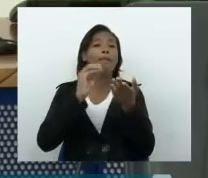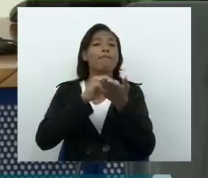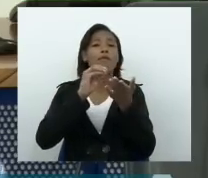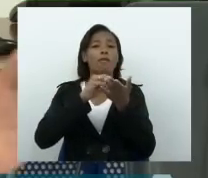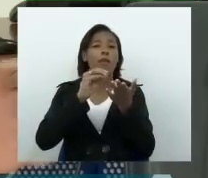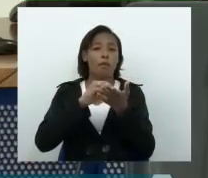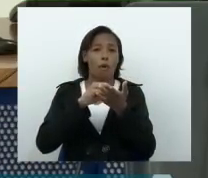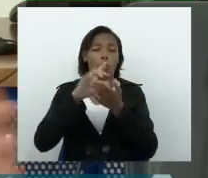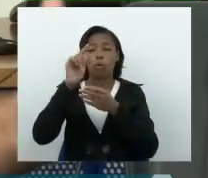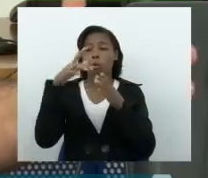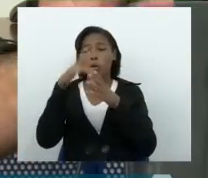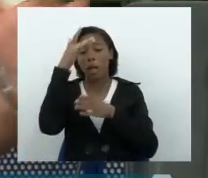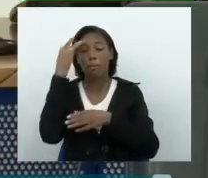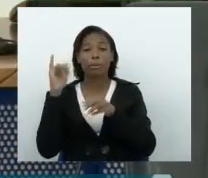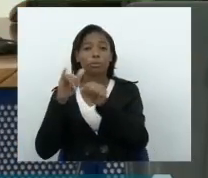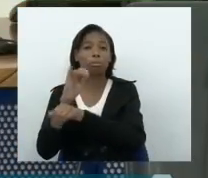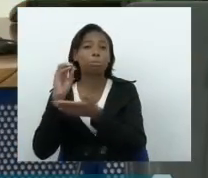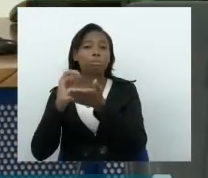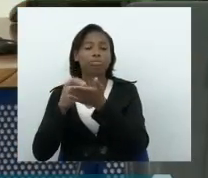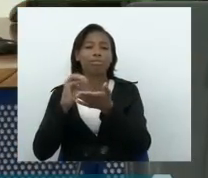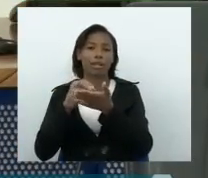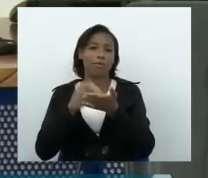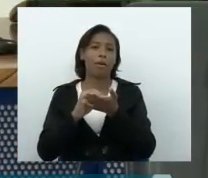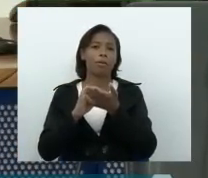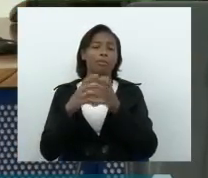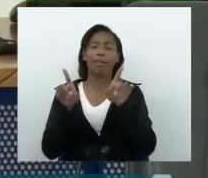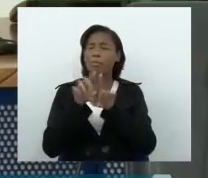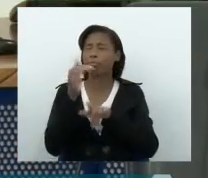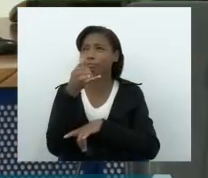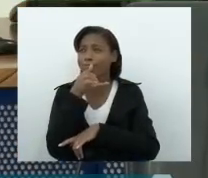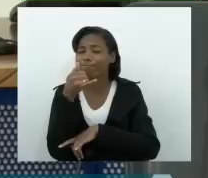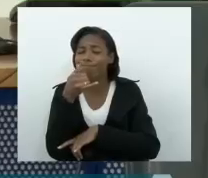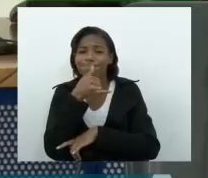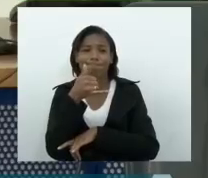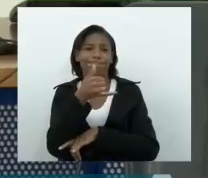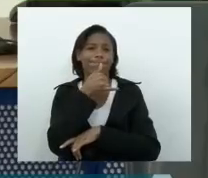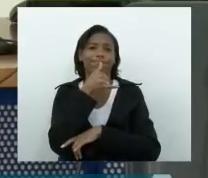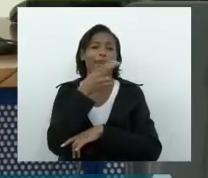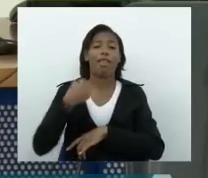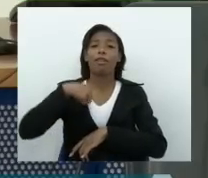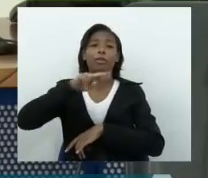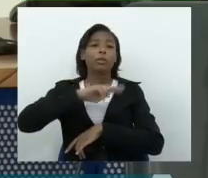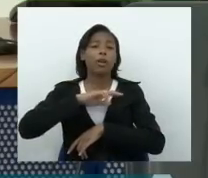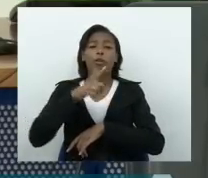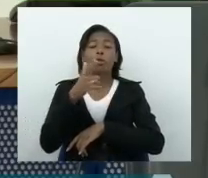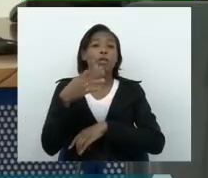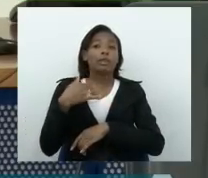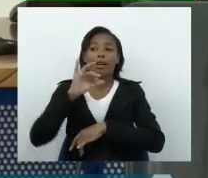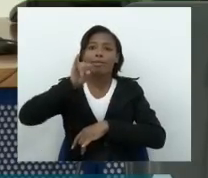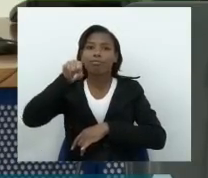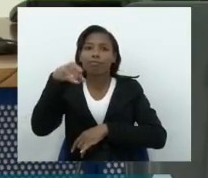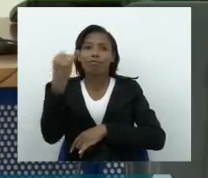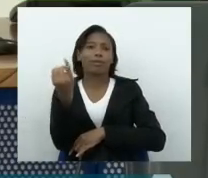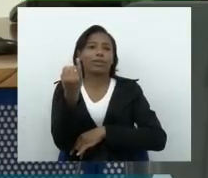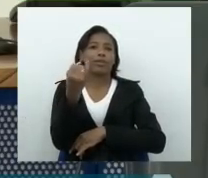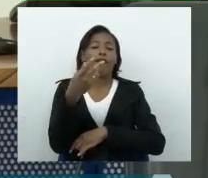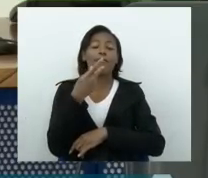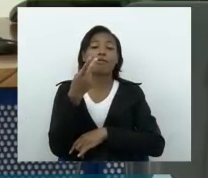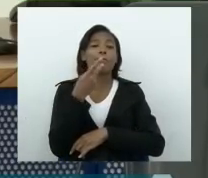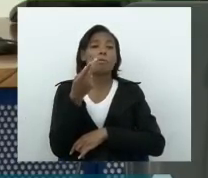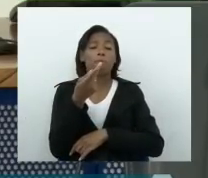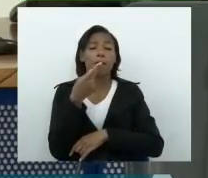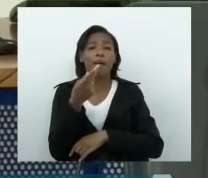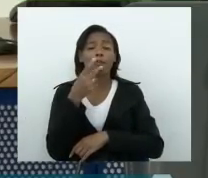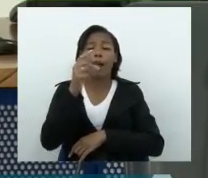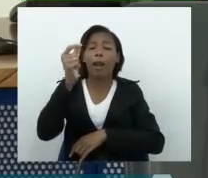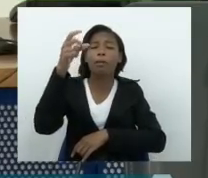presente nesse debate. Lamentavelmente, nós não tivemos a oportunidade aqui para falar das